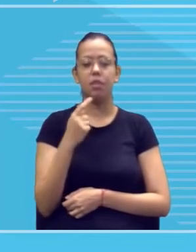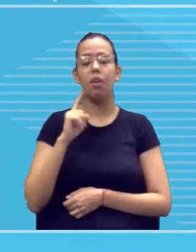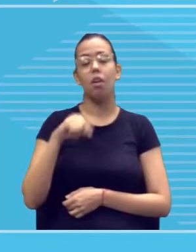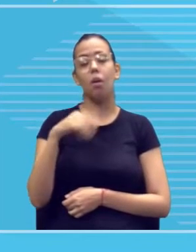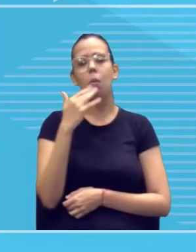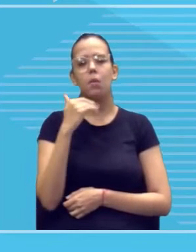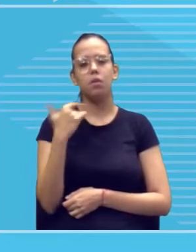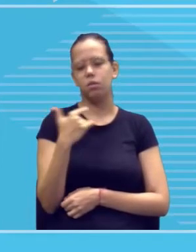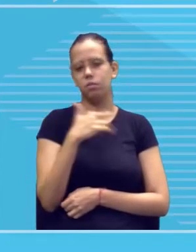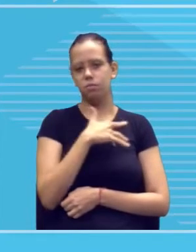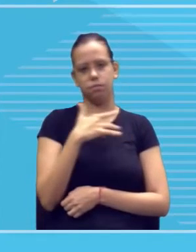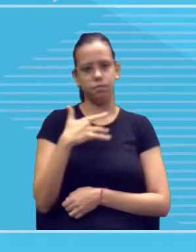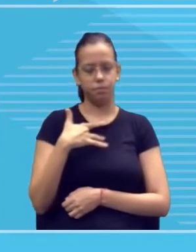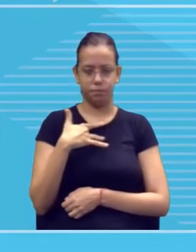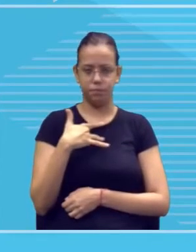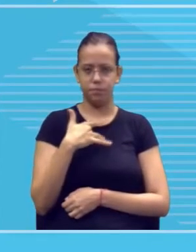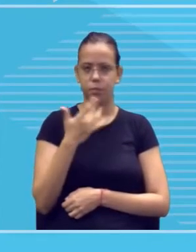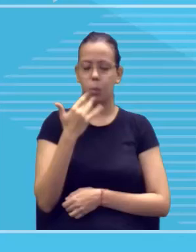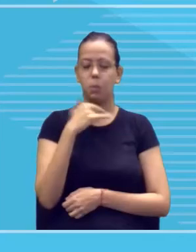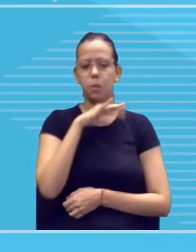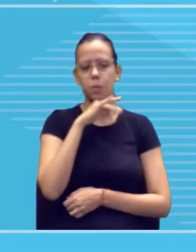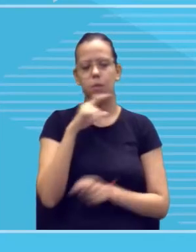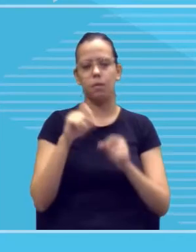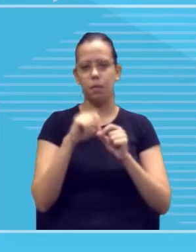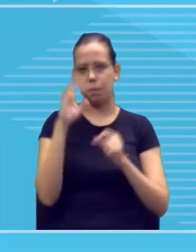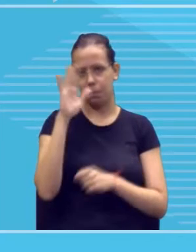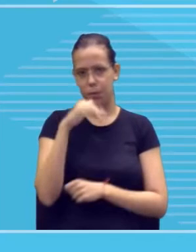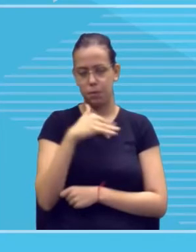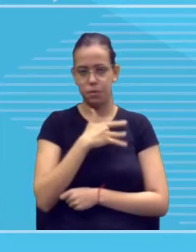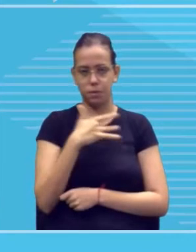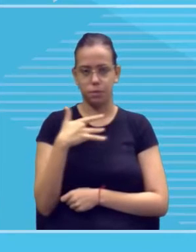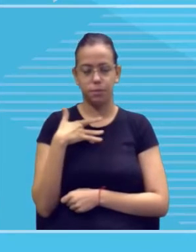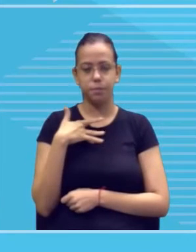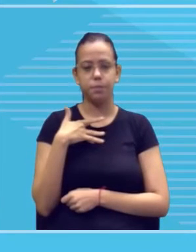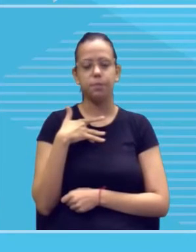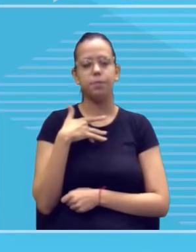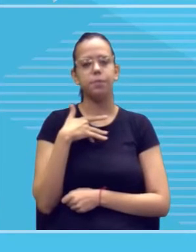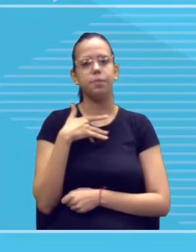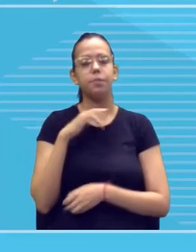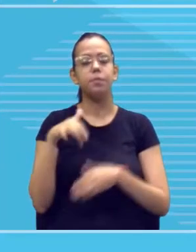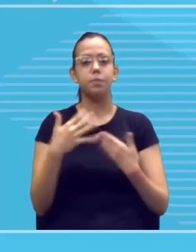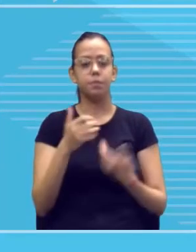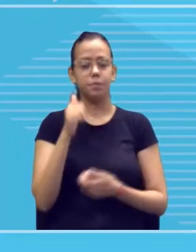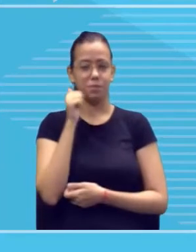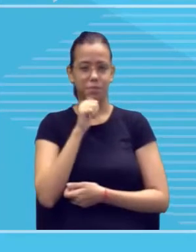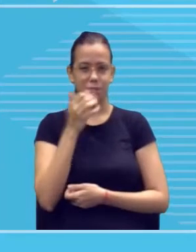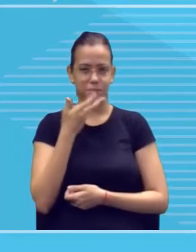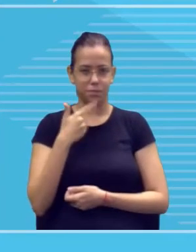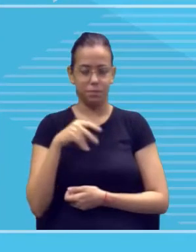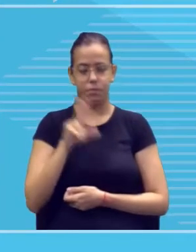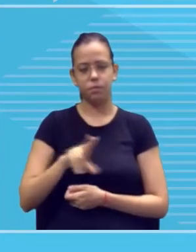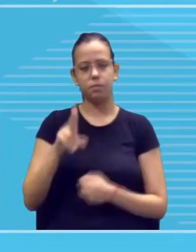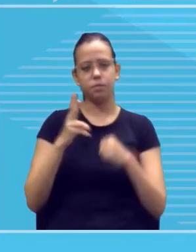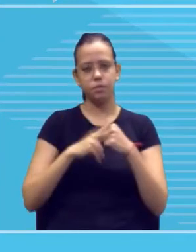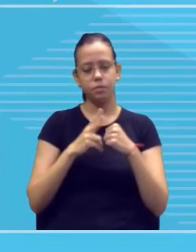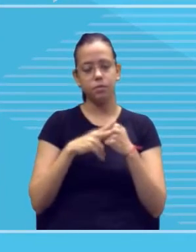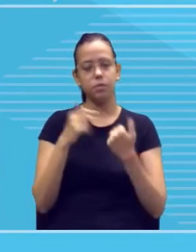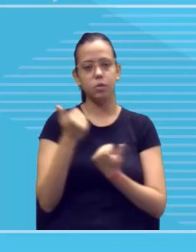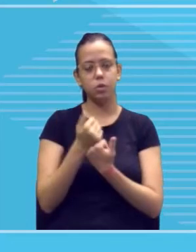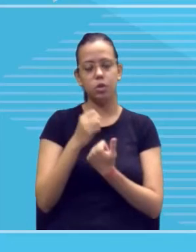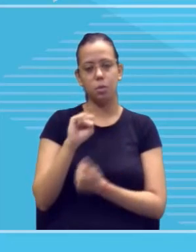que não é saudável comida ruim comida que faz mal então tá aí ó Ela utiliza o verbo modal Shutt